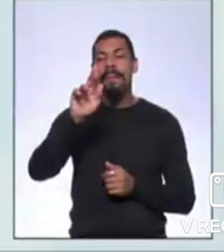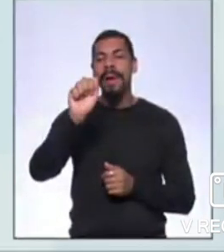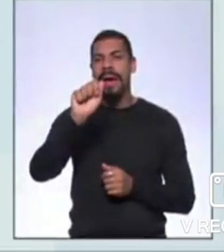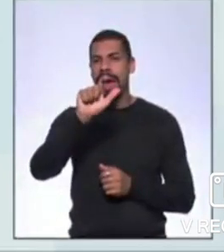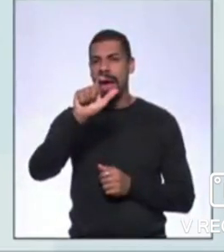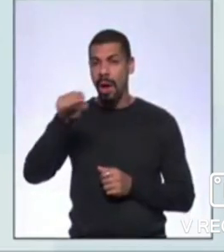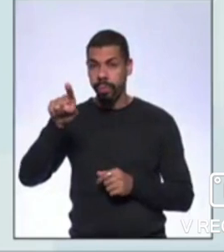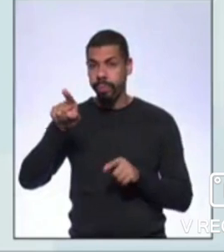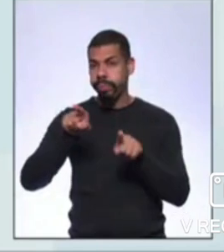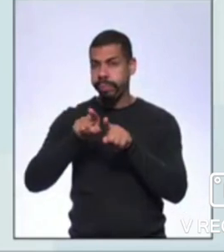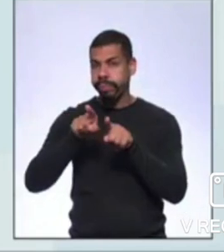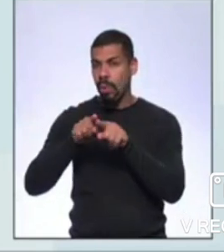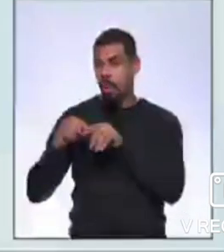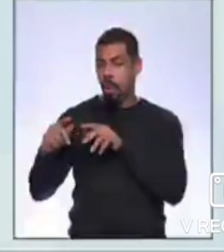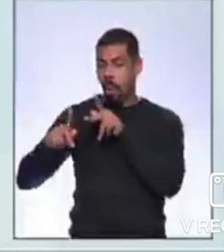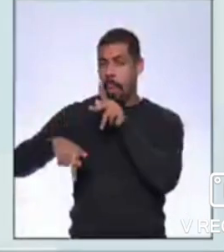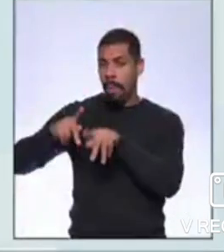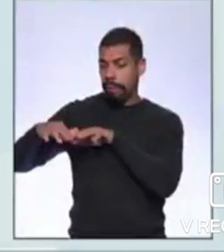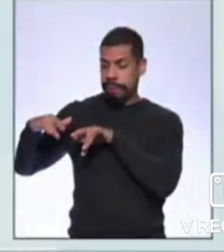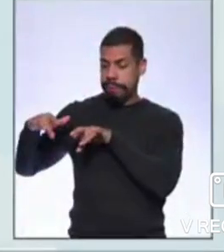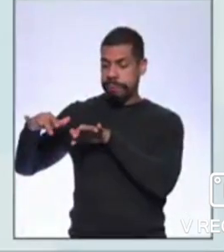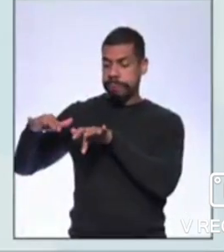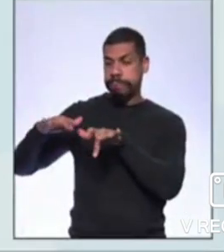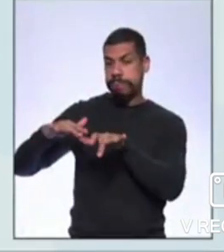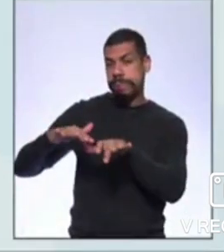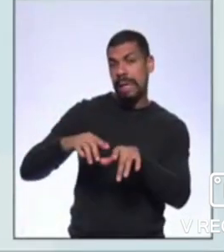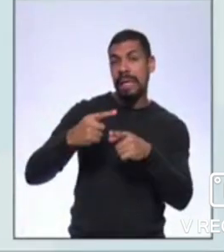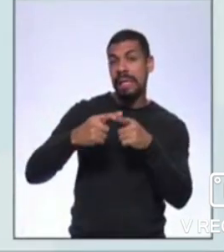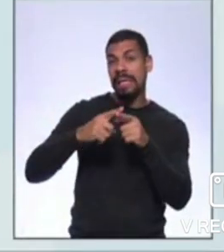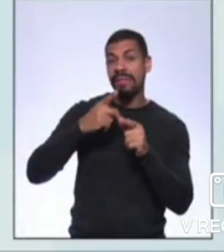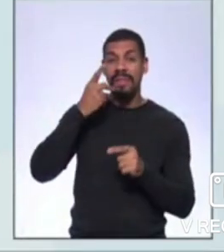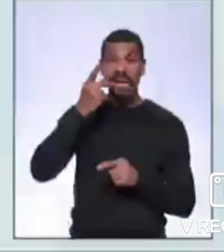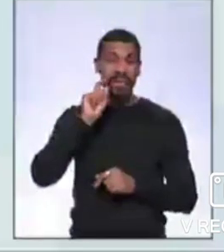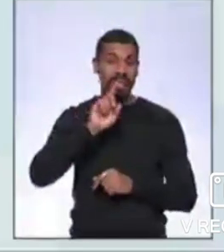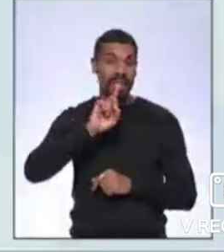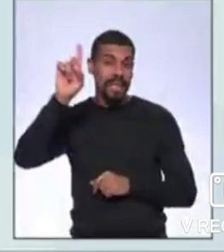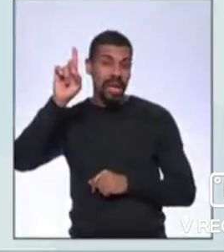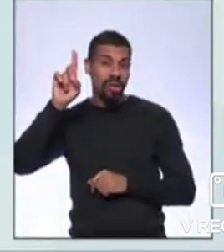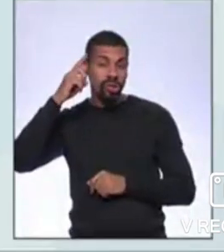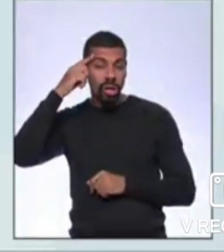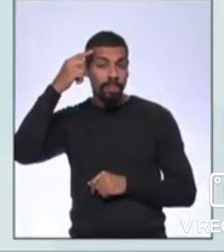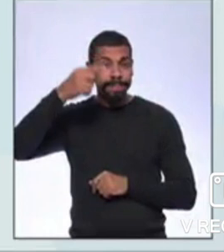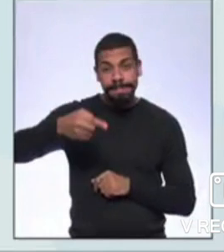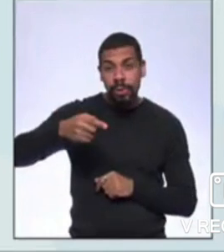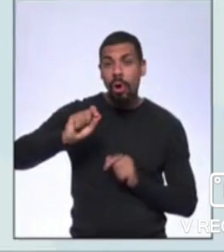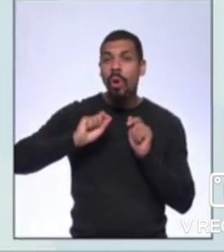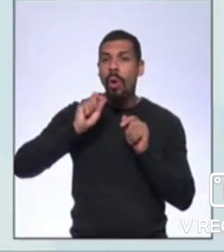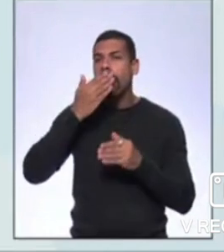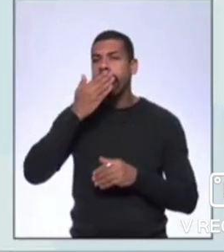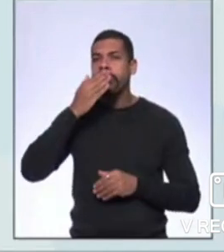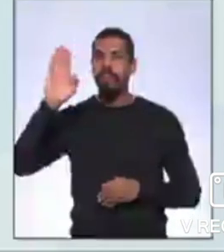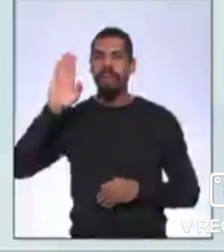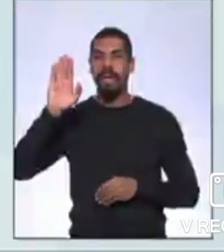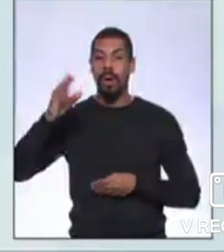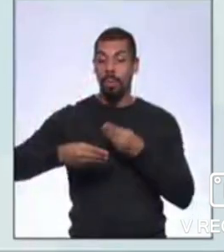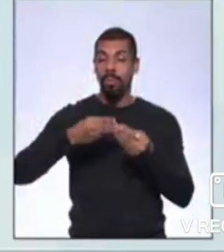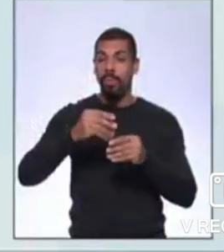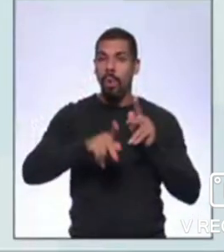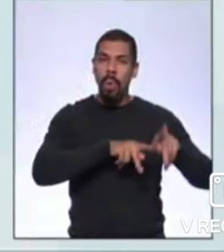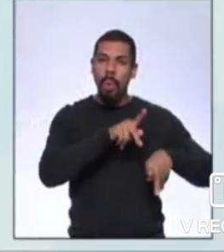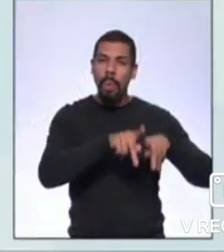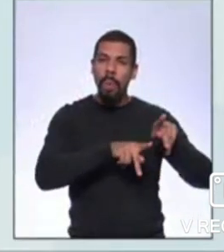deveria conduzir o povo hebreu para uma terra que Deus havia prometido para esse povo, que seria o povo escolhido de Deus. E por isso que nós temos